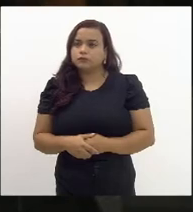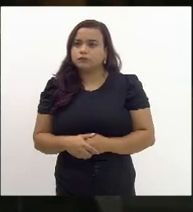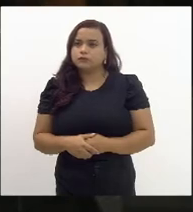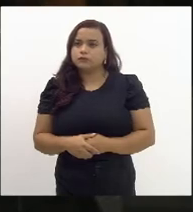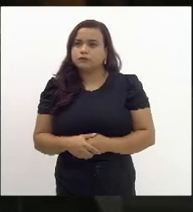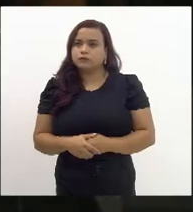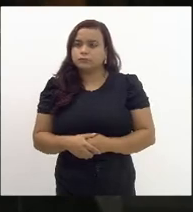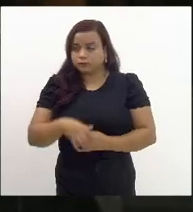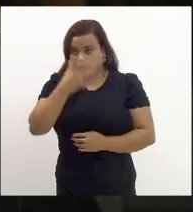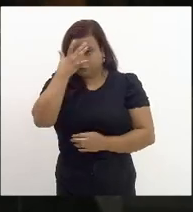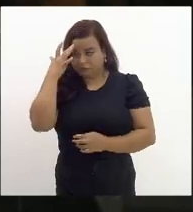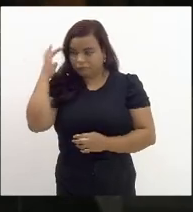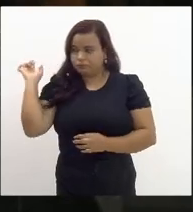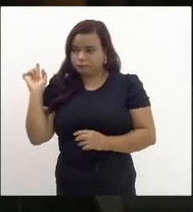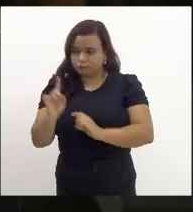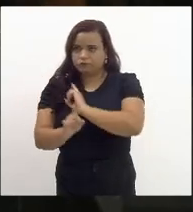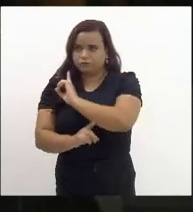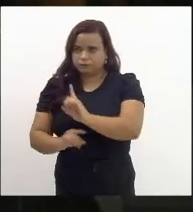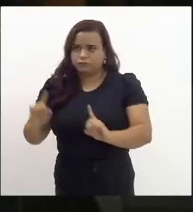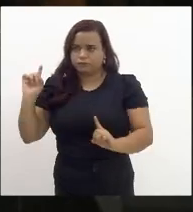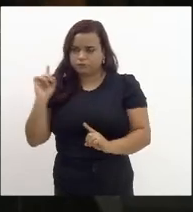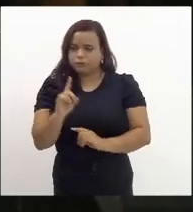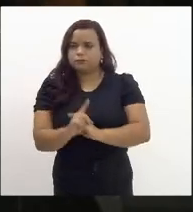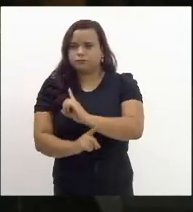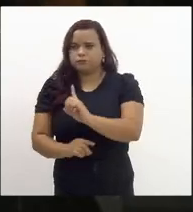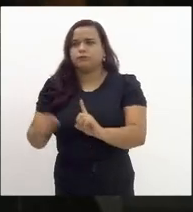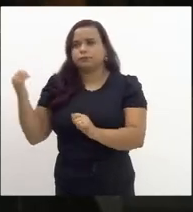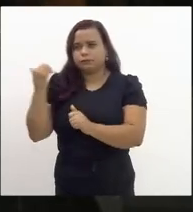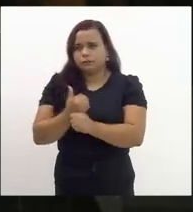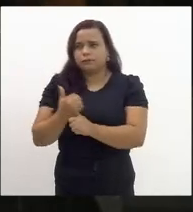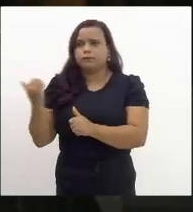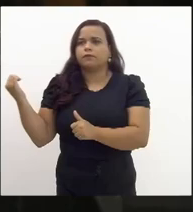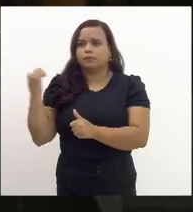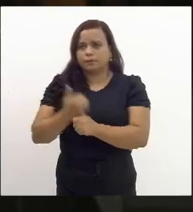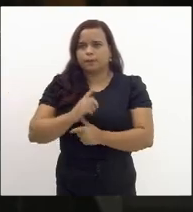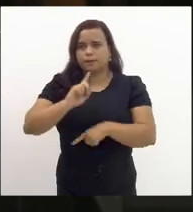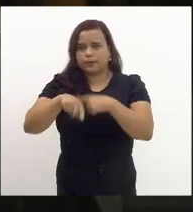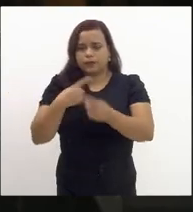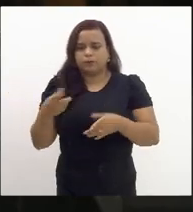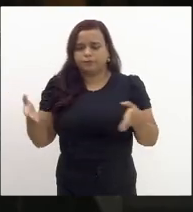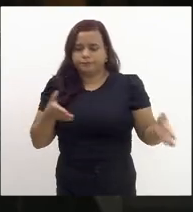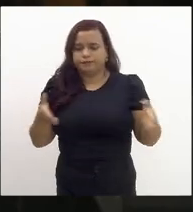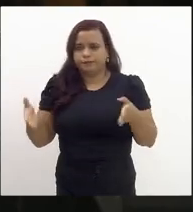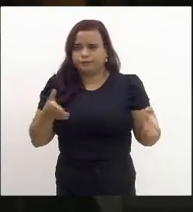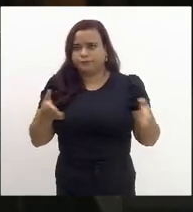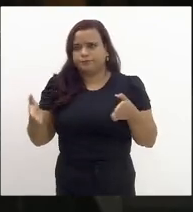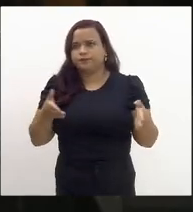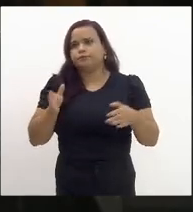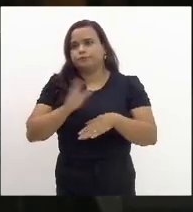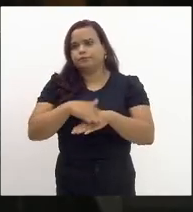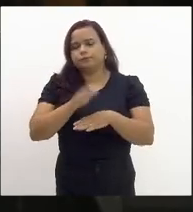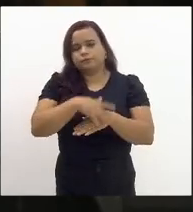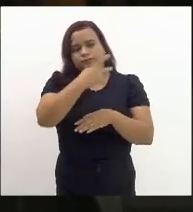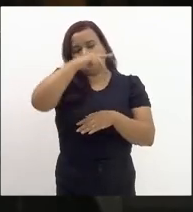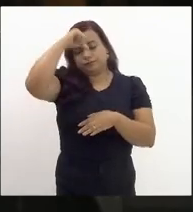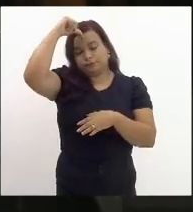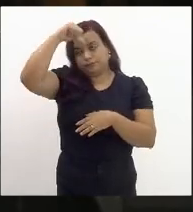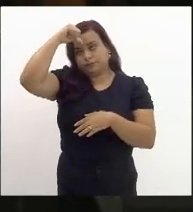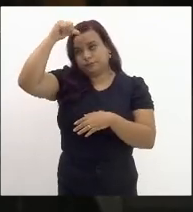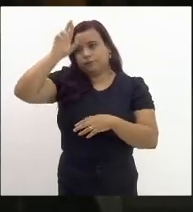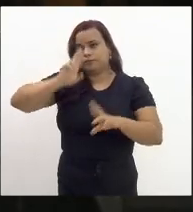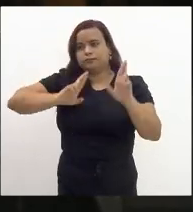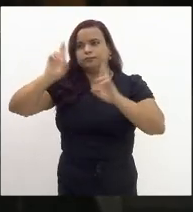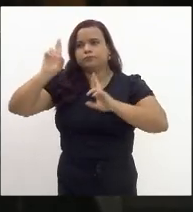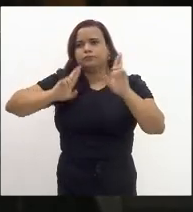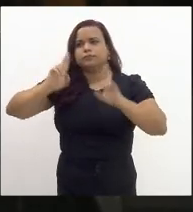os que virão após o término desse mandato aqui no